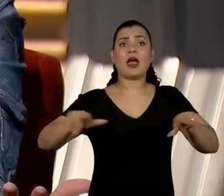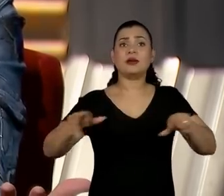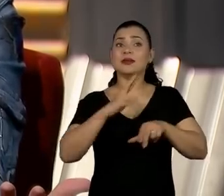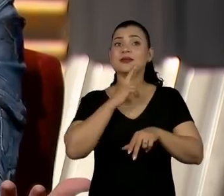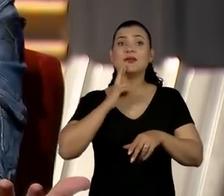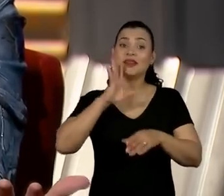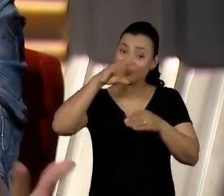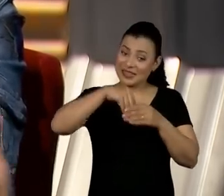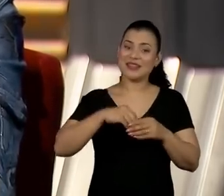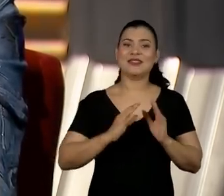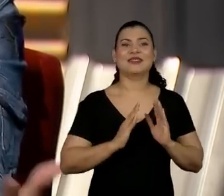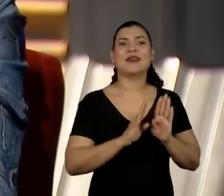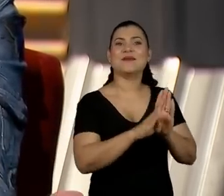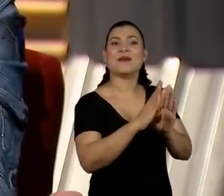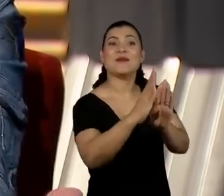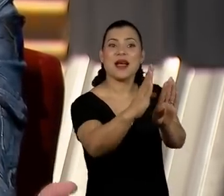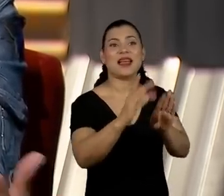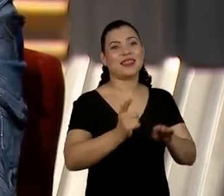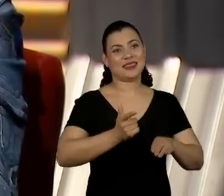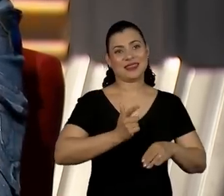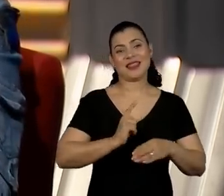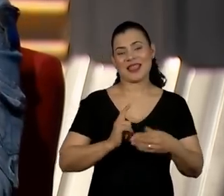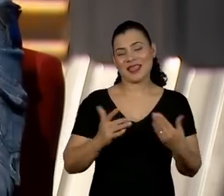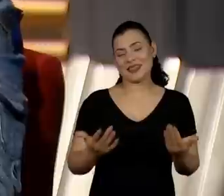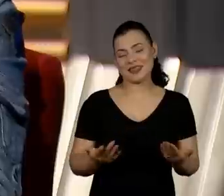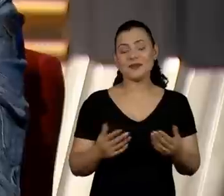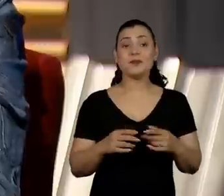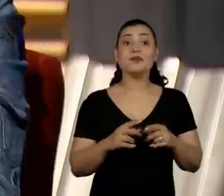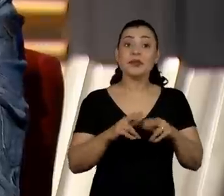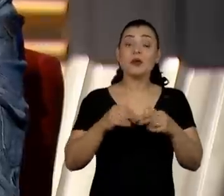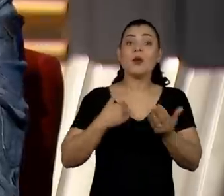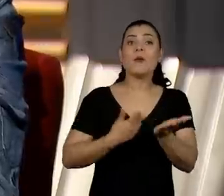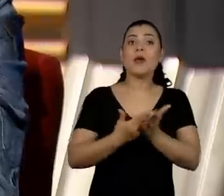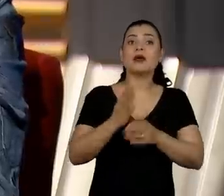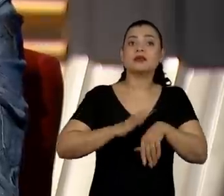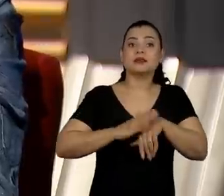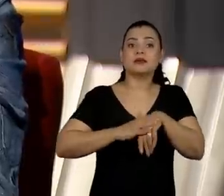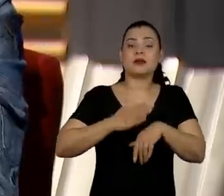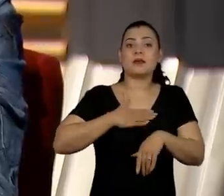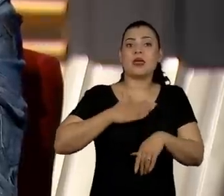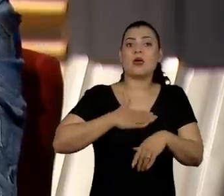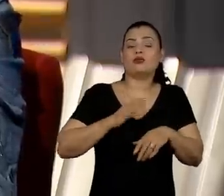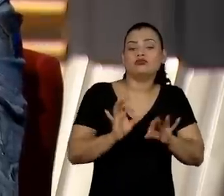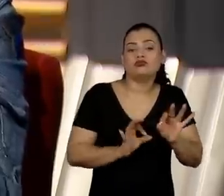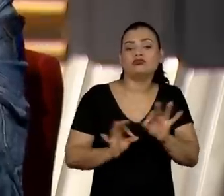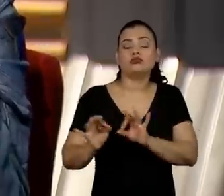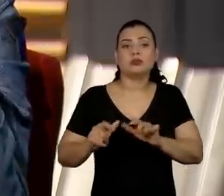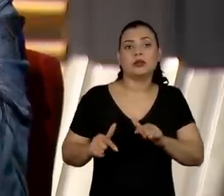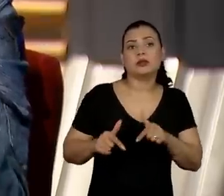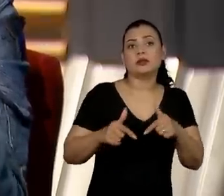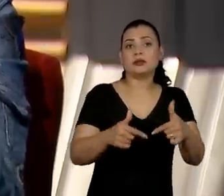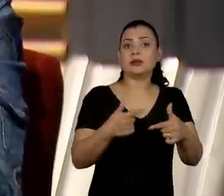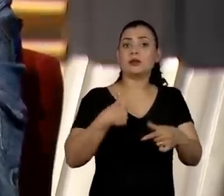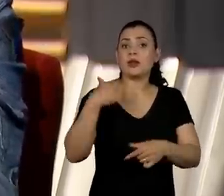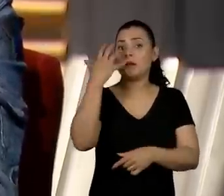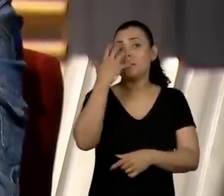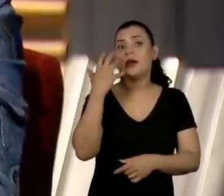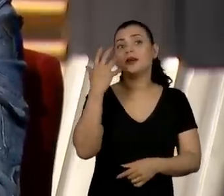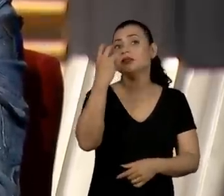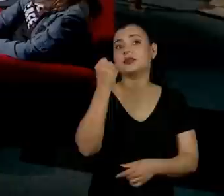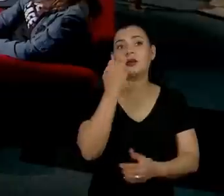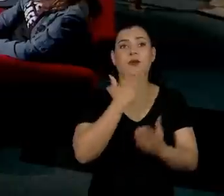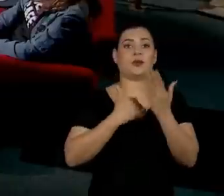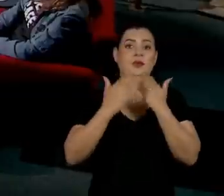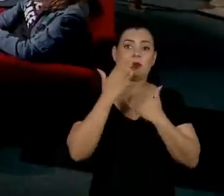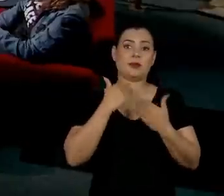restaurantes dentro de um Cortiço então ali começa meu movimento e meu minha paixão por comida